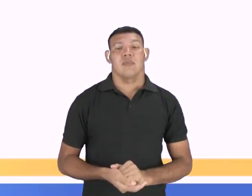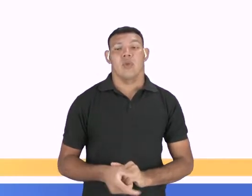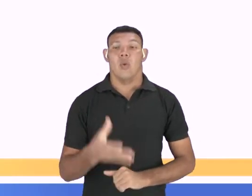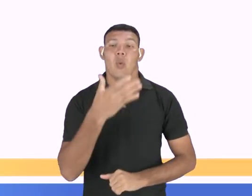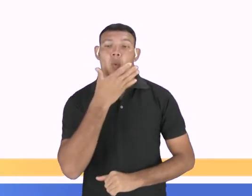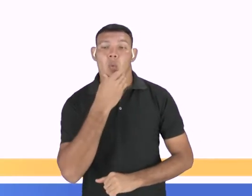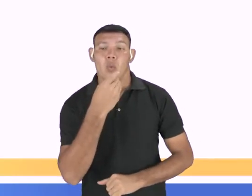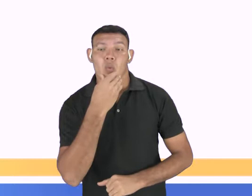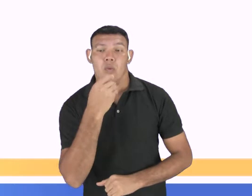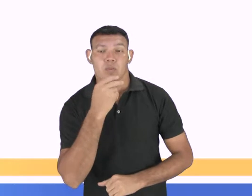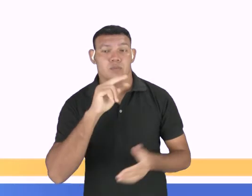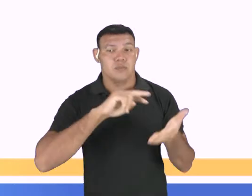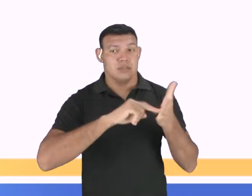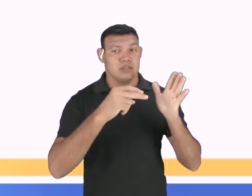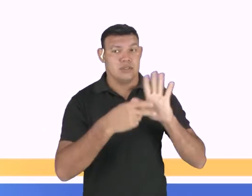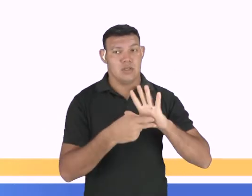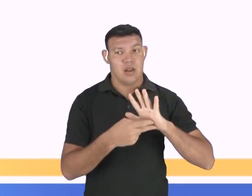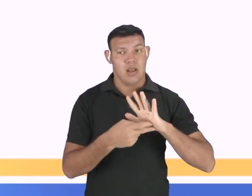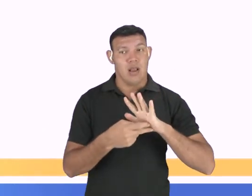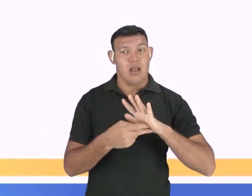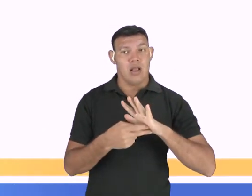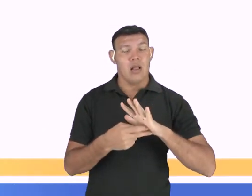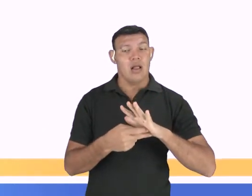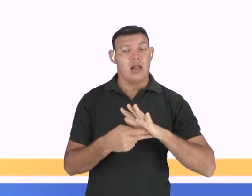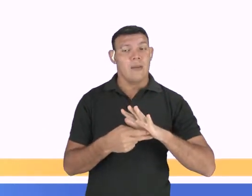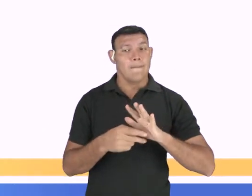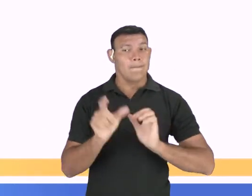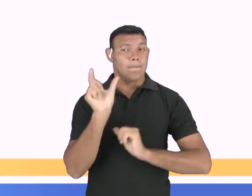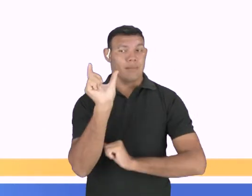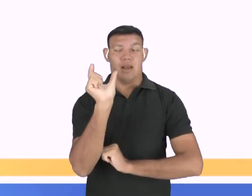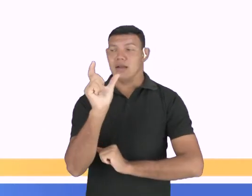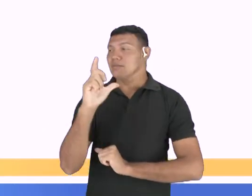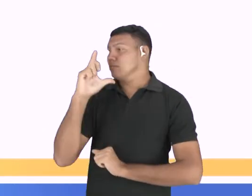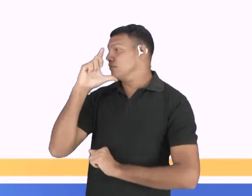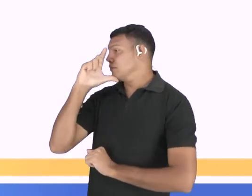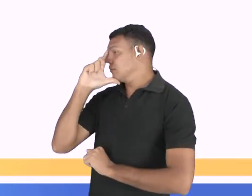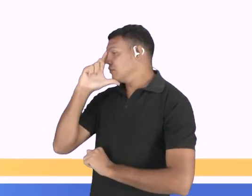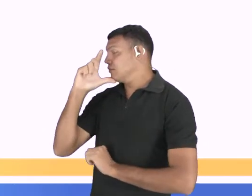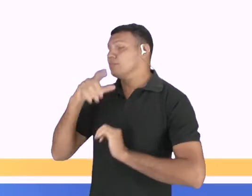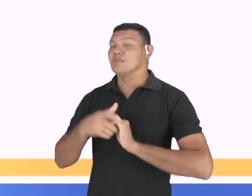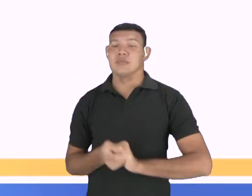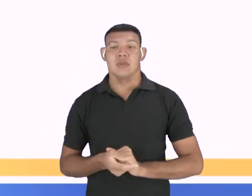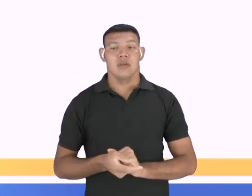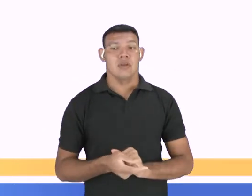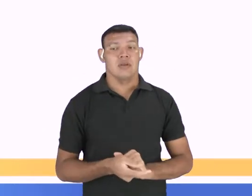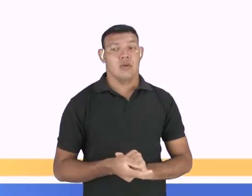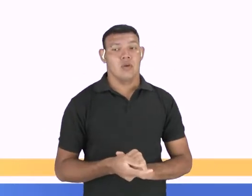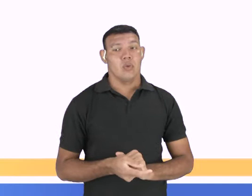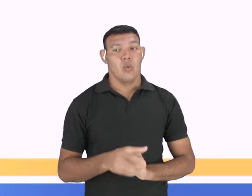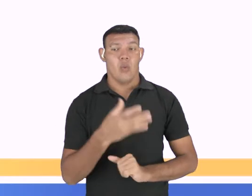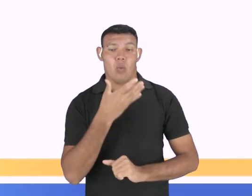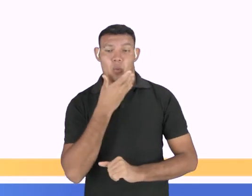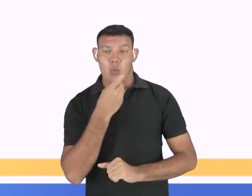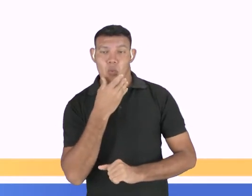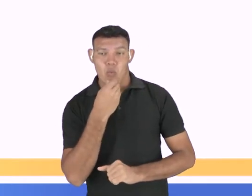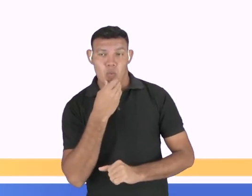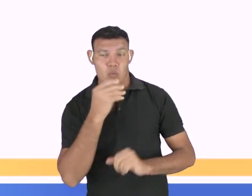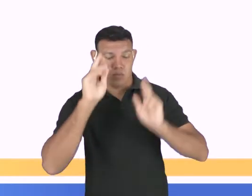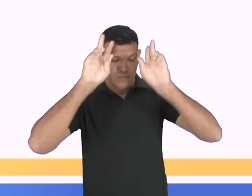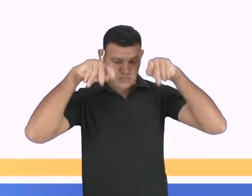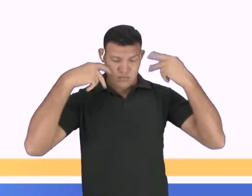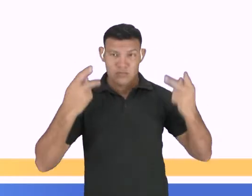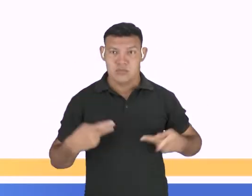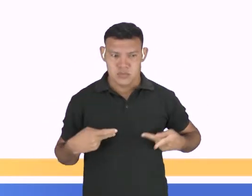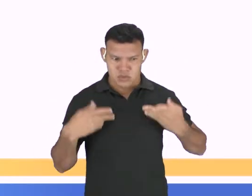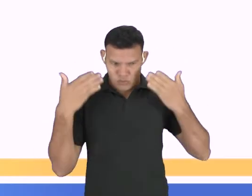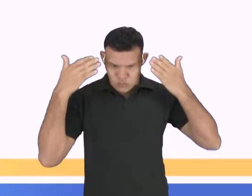homem, O latim lá é homem, latim do grego homem, Centrismo, homem como centro, Universalista, ou